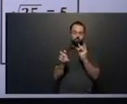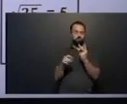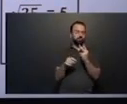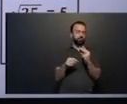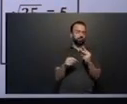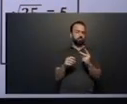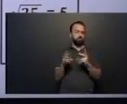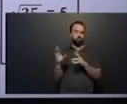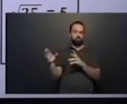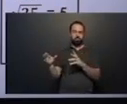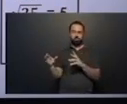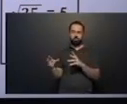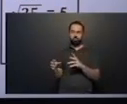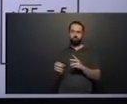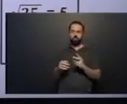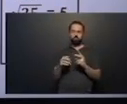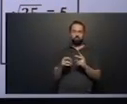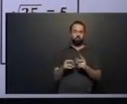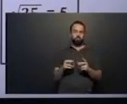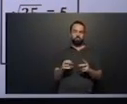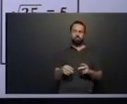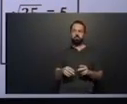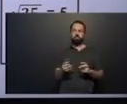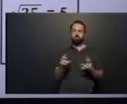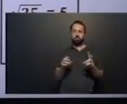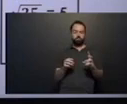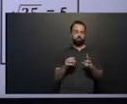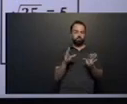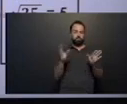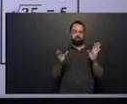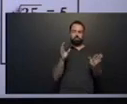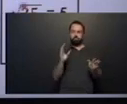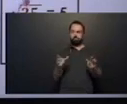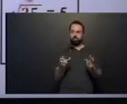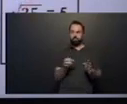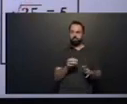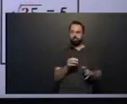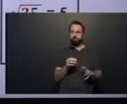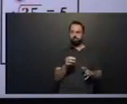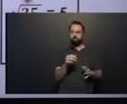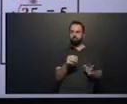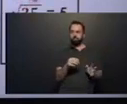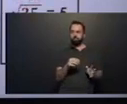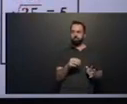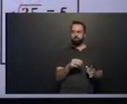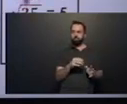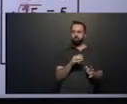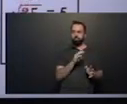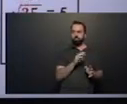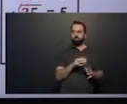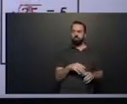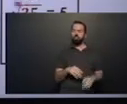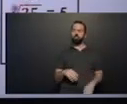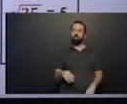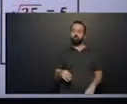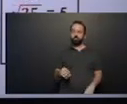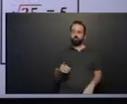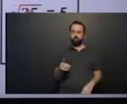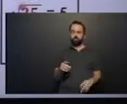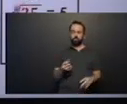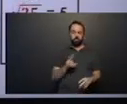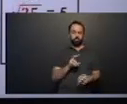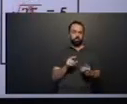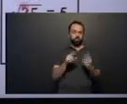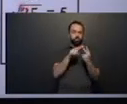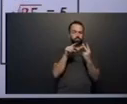que do 3. Raiz quadrada de 20. Ela está entre a raiz quadrada de 16 e a raiz quadrada de